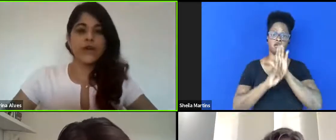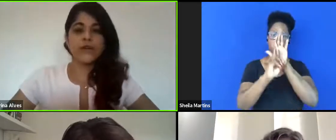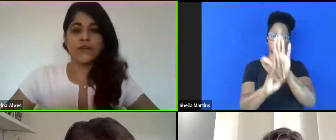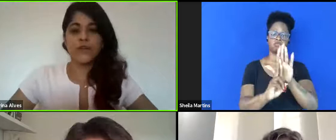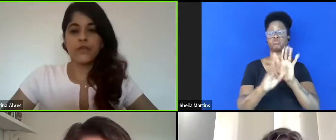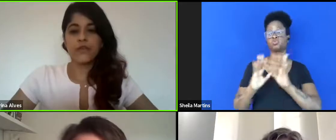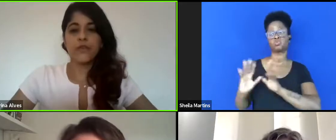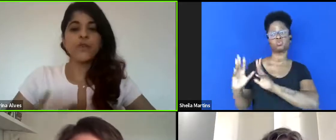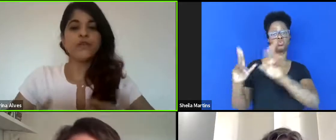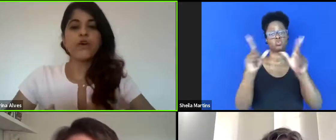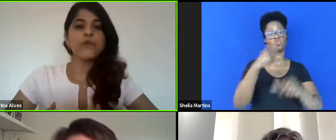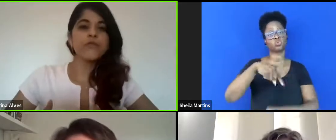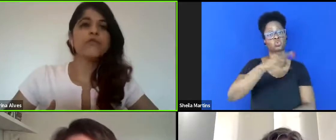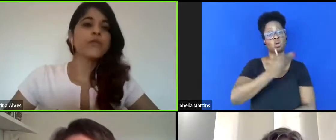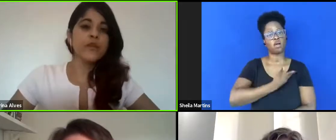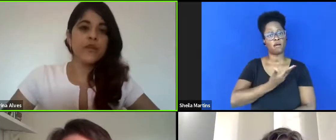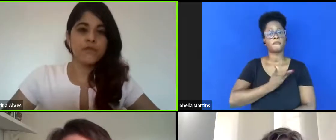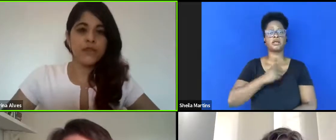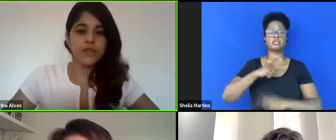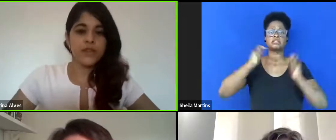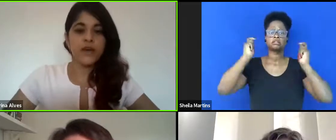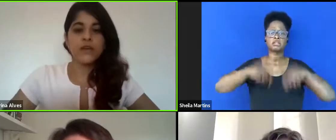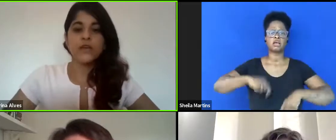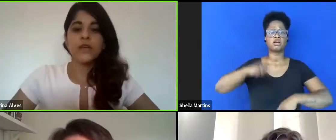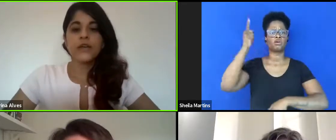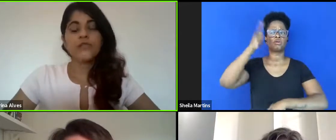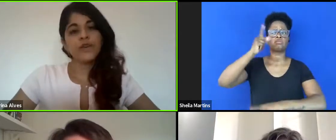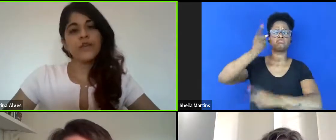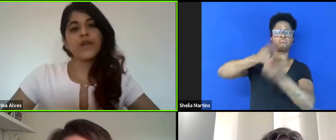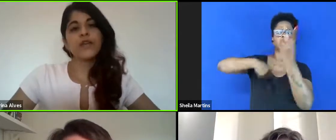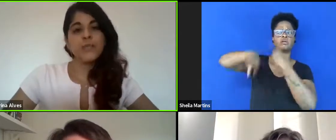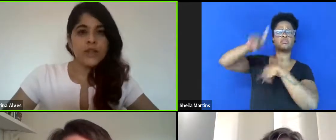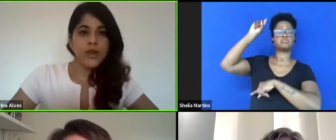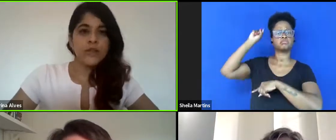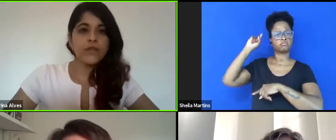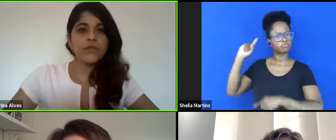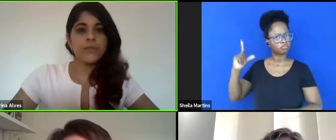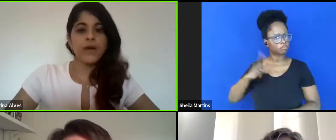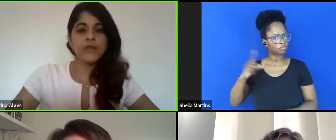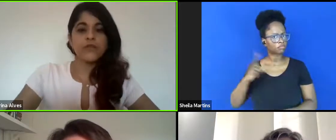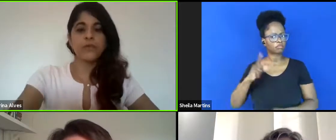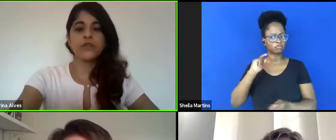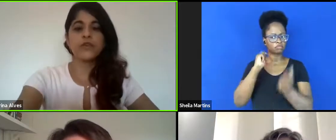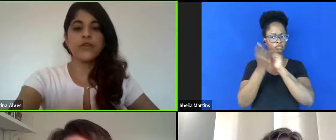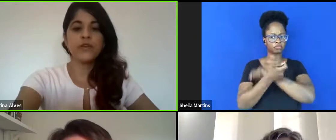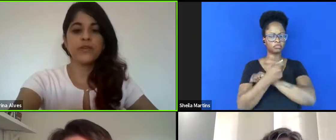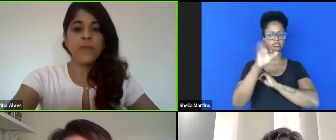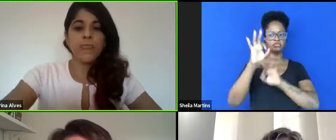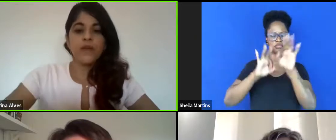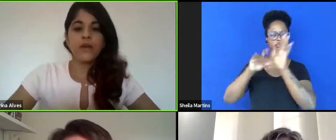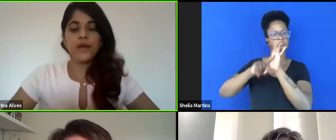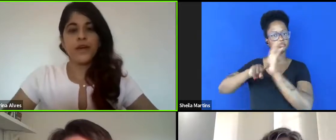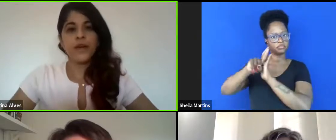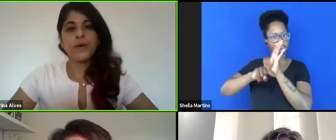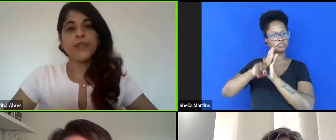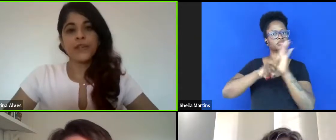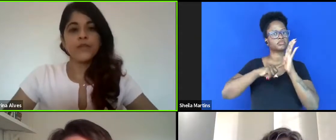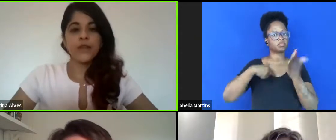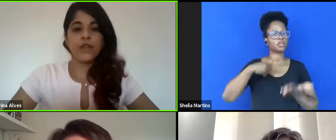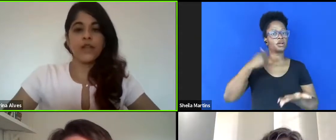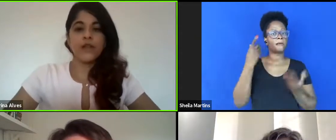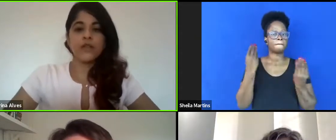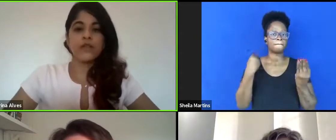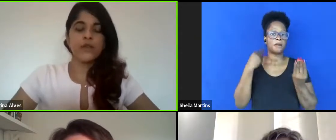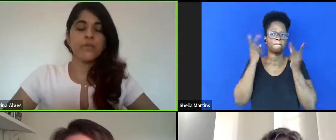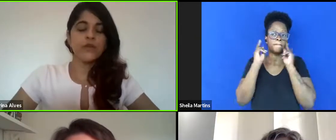os colegas que, de alguma forma, tiveram que reinventar e tiveram que readaptar os seus trabalhos de pesquisa,